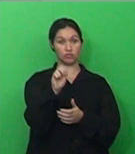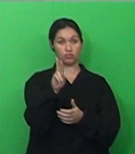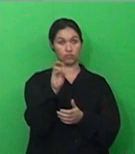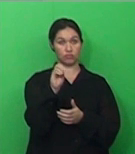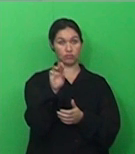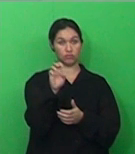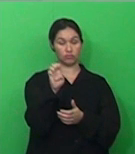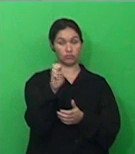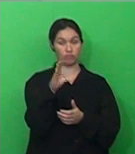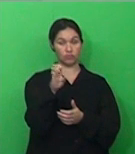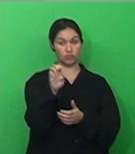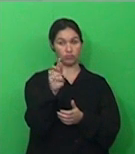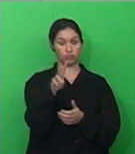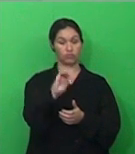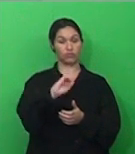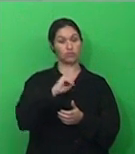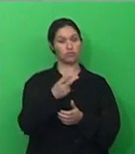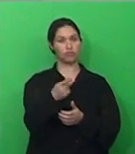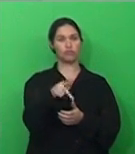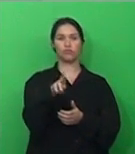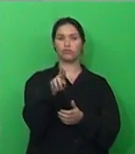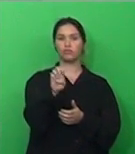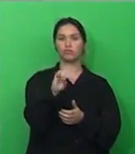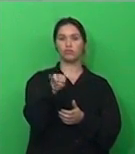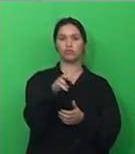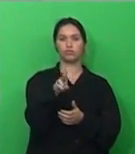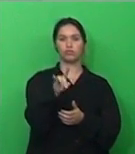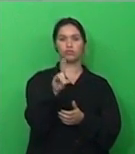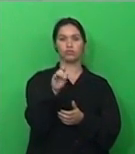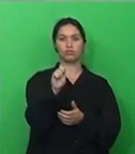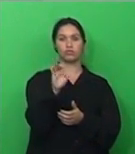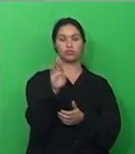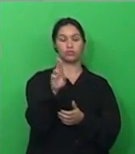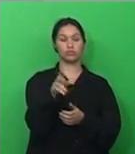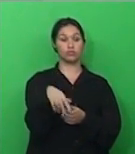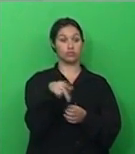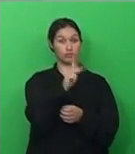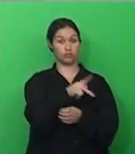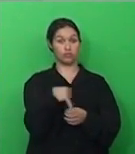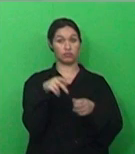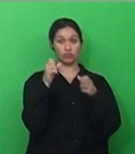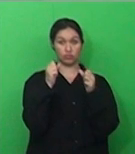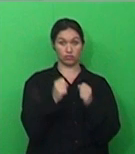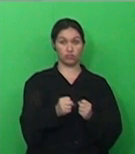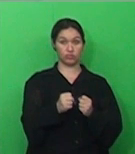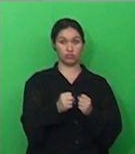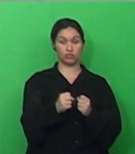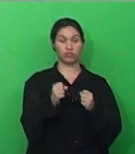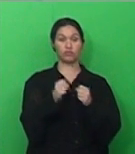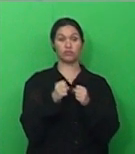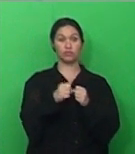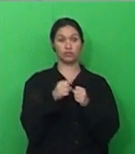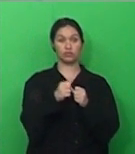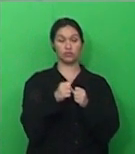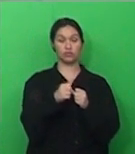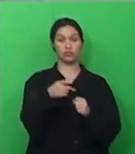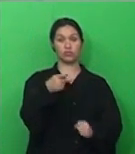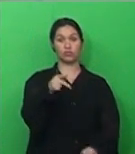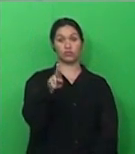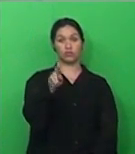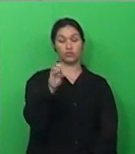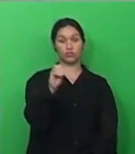convicções políticas, ideológicas, morais, religiosas ou a falta delas. O professor poderá fazer propaganda político-partidária em sala de